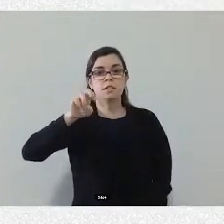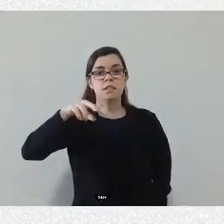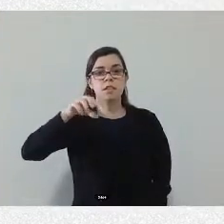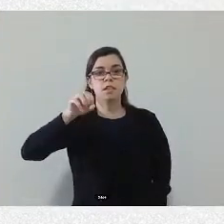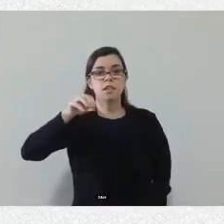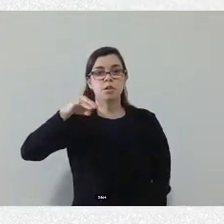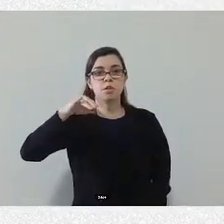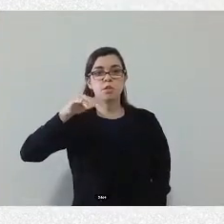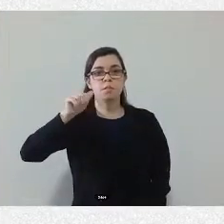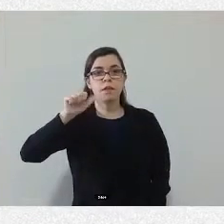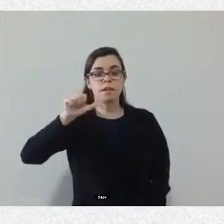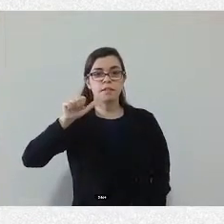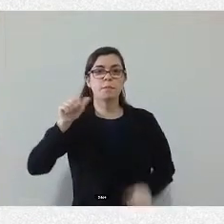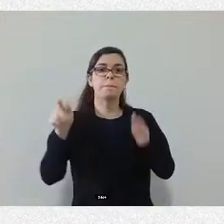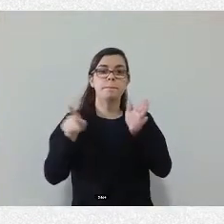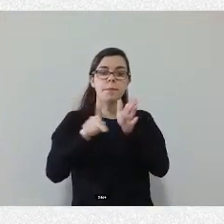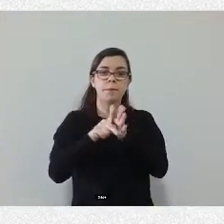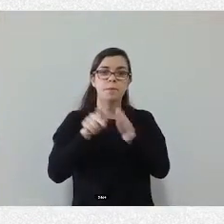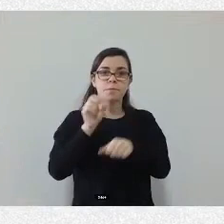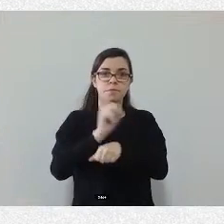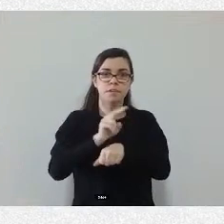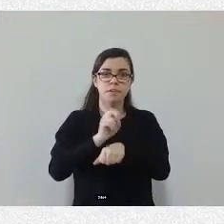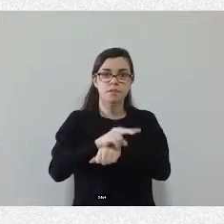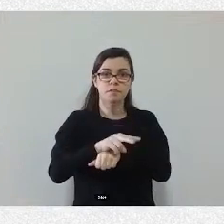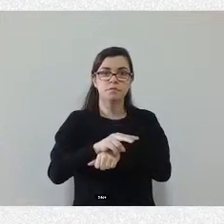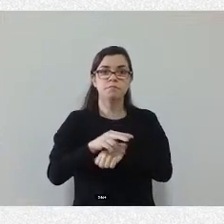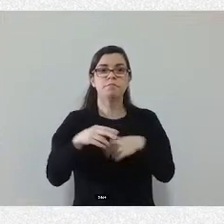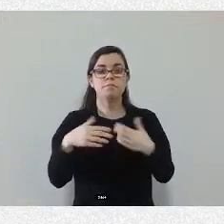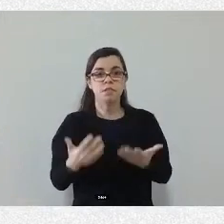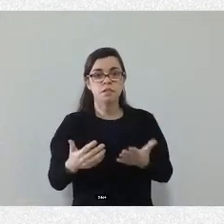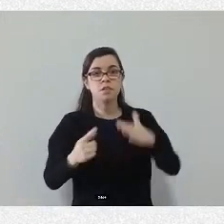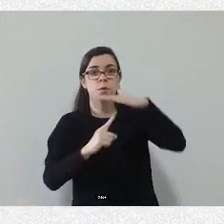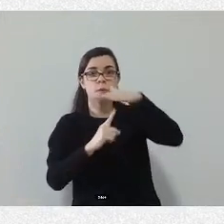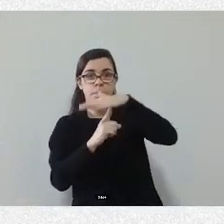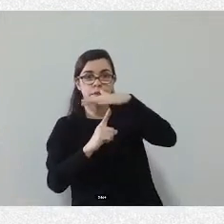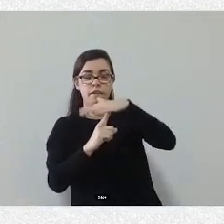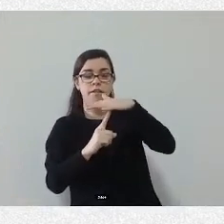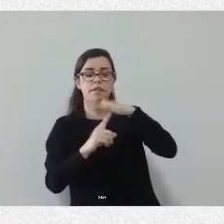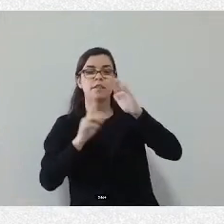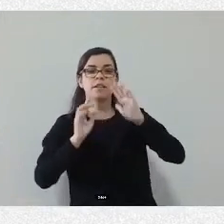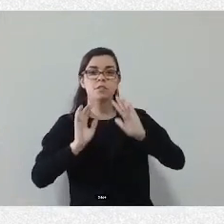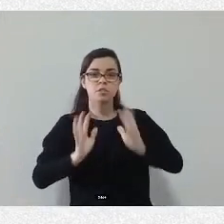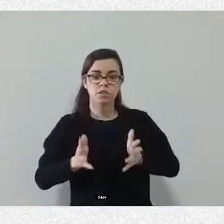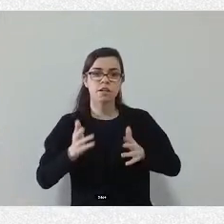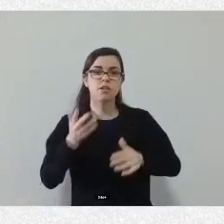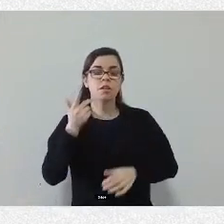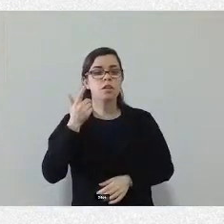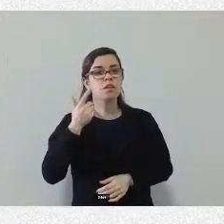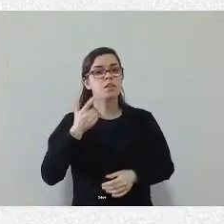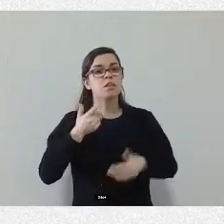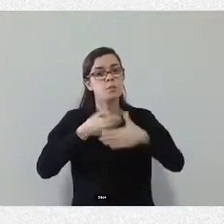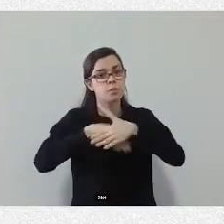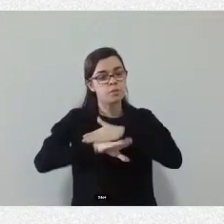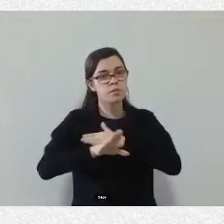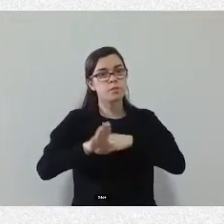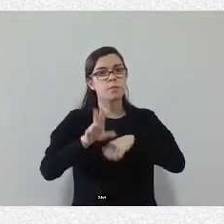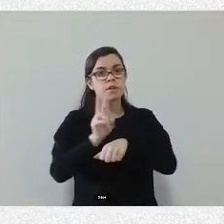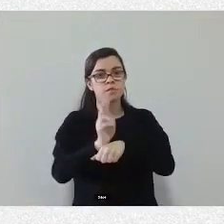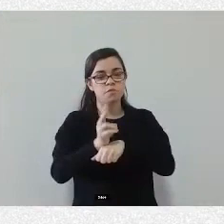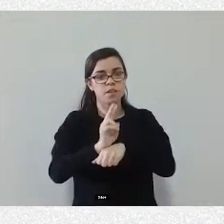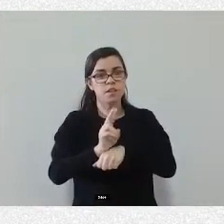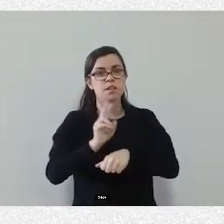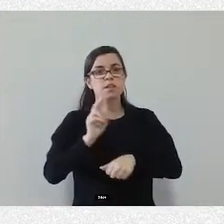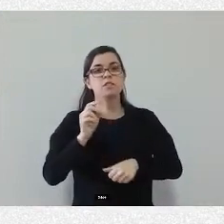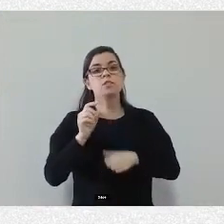muito importante. O Paraná já faz a vigilância genômica, mas por meio de amostragem, então a gente tem alguns casos que